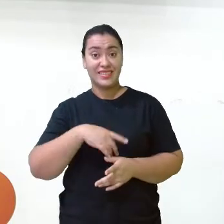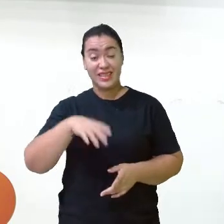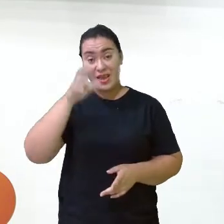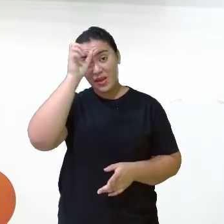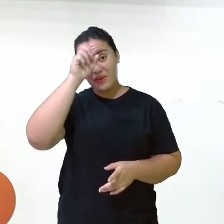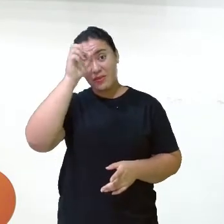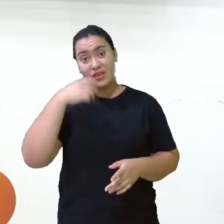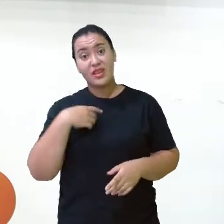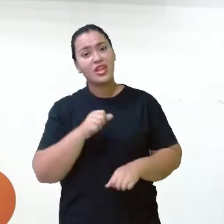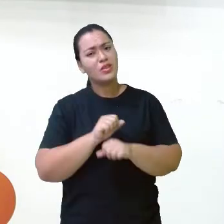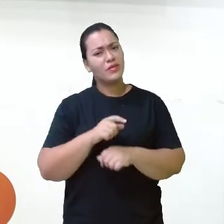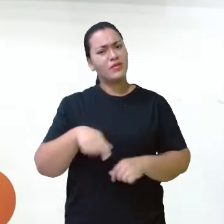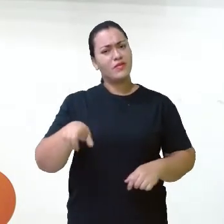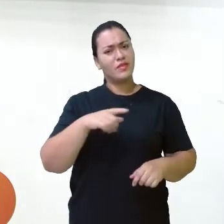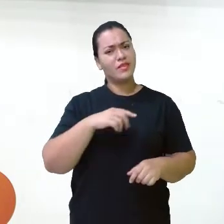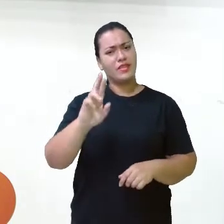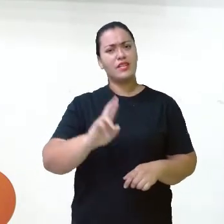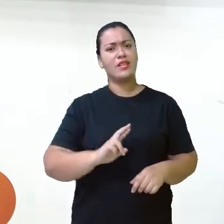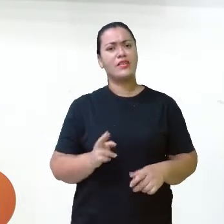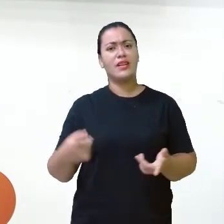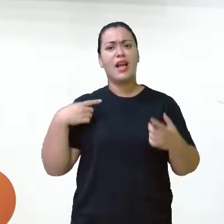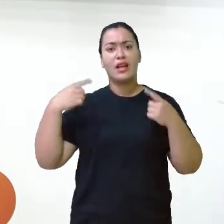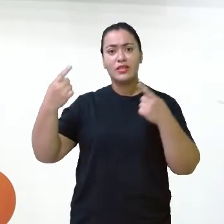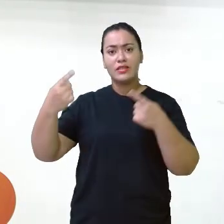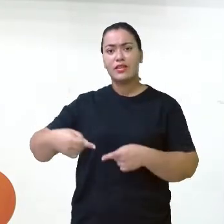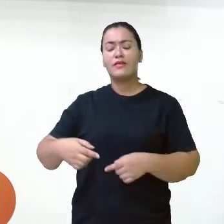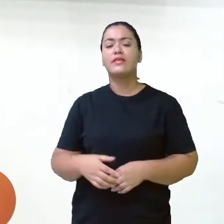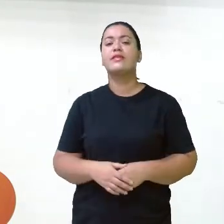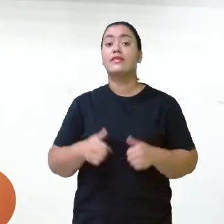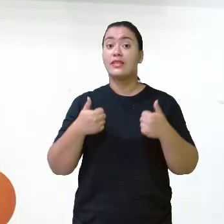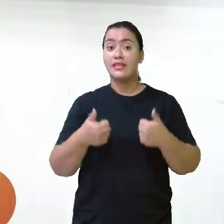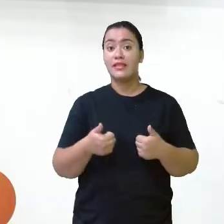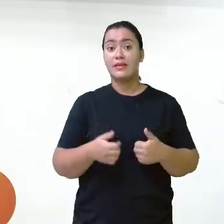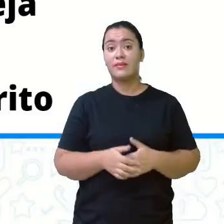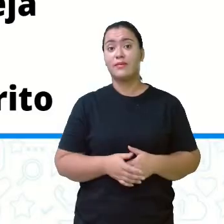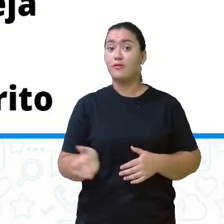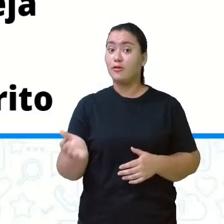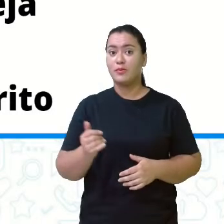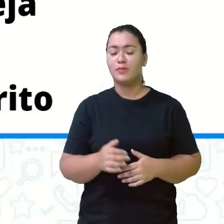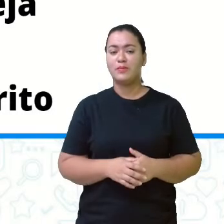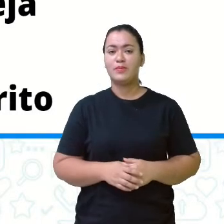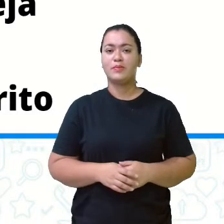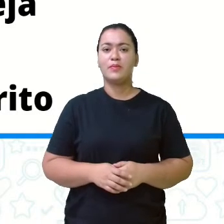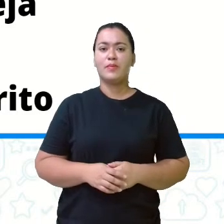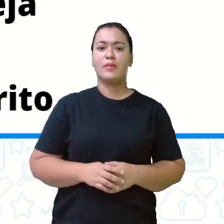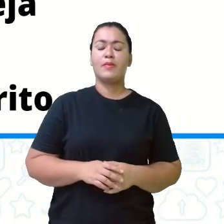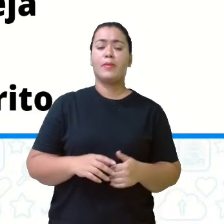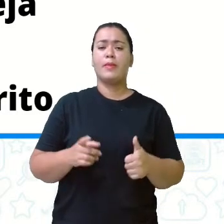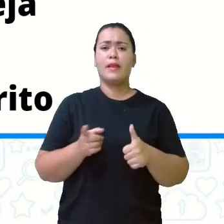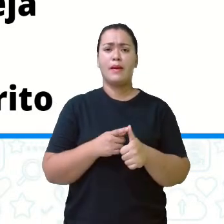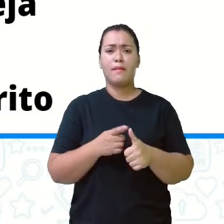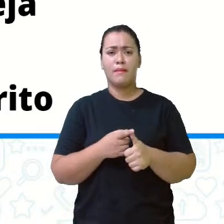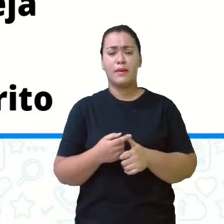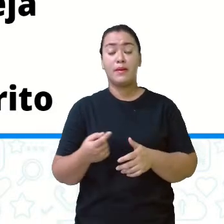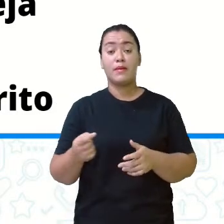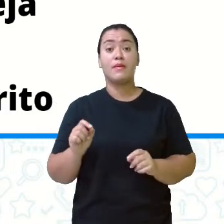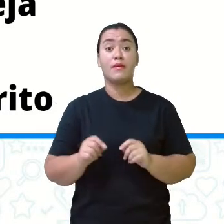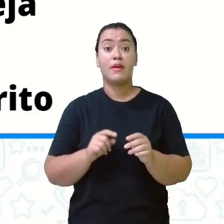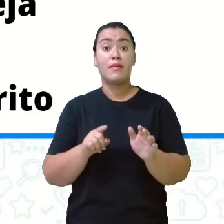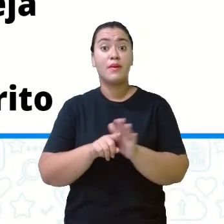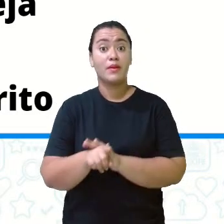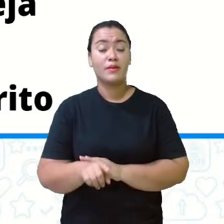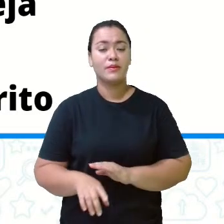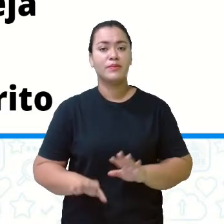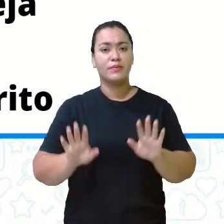tudo, eu espero que eles respondam o desafio, tá certo? Vamos lá. A primeira perguntinha da gente hoje